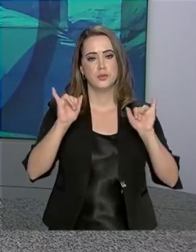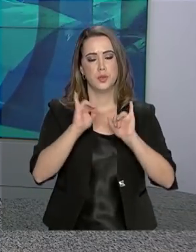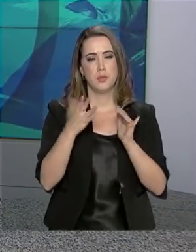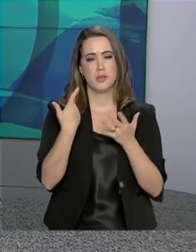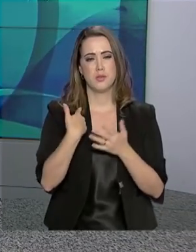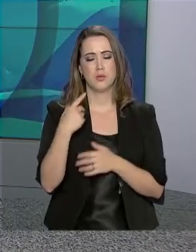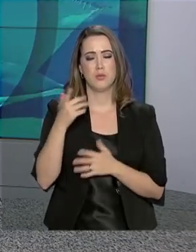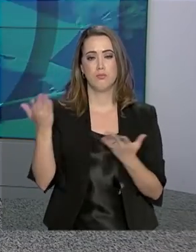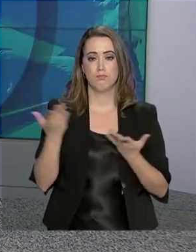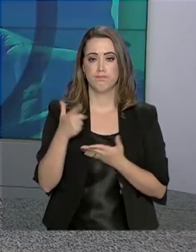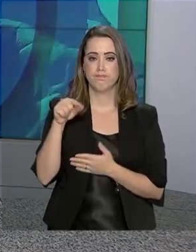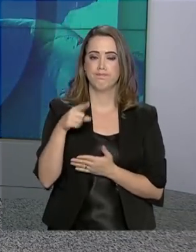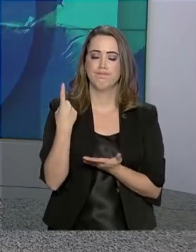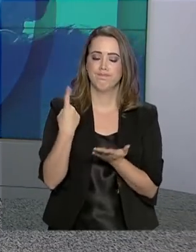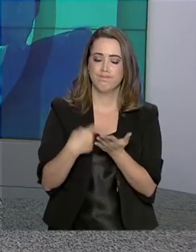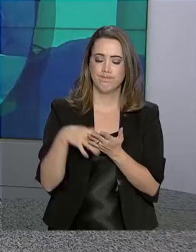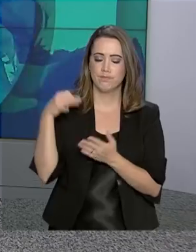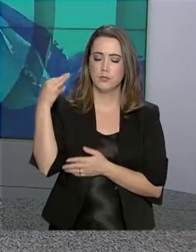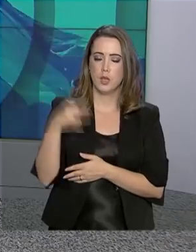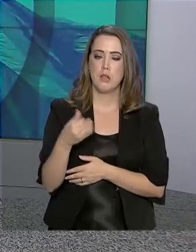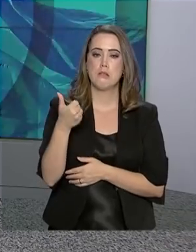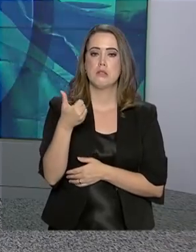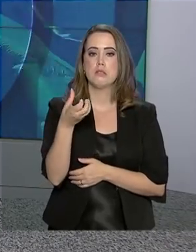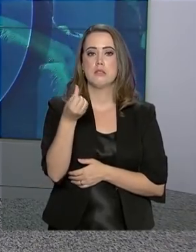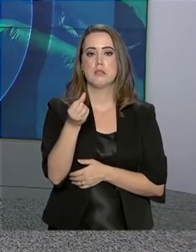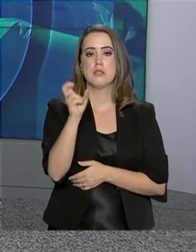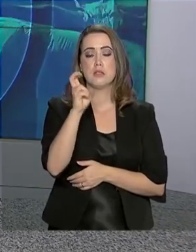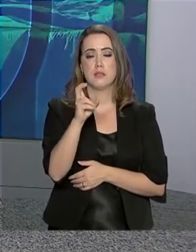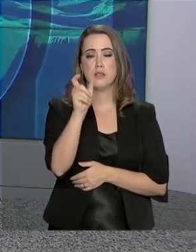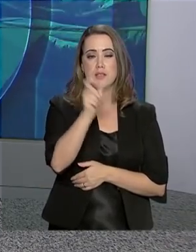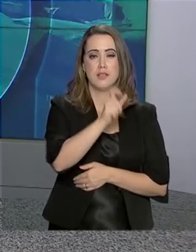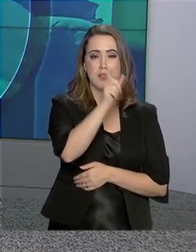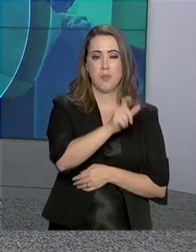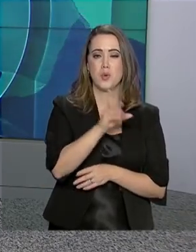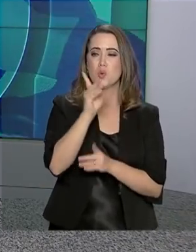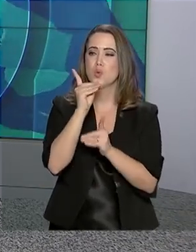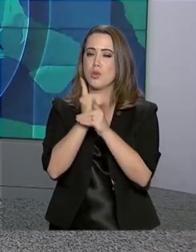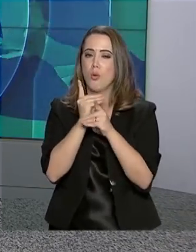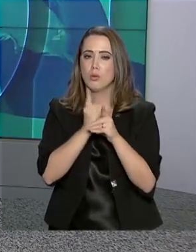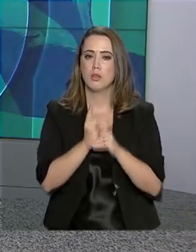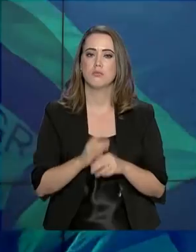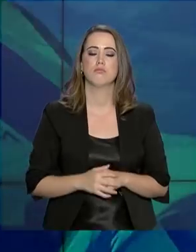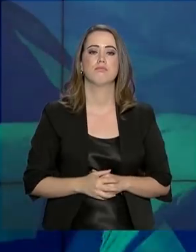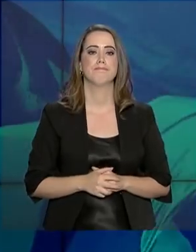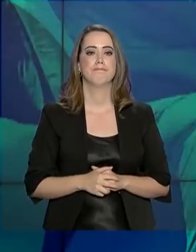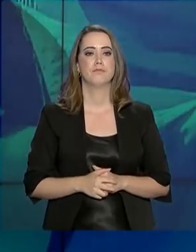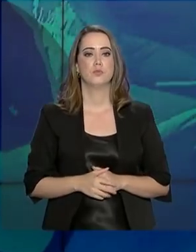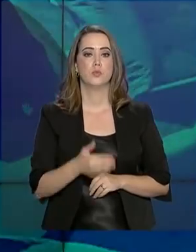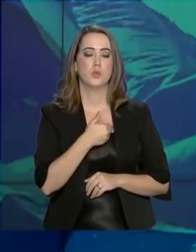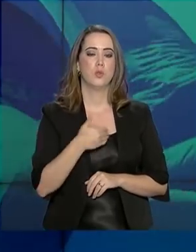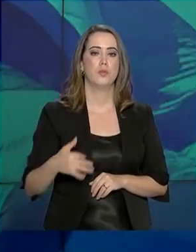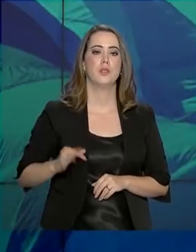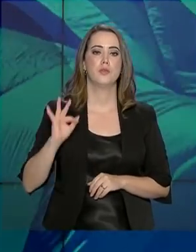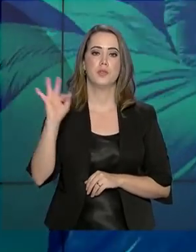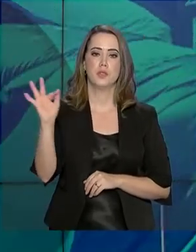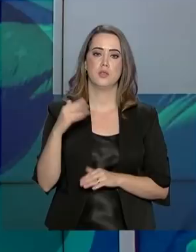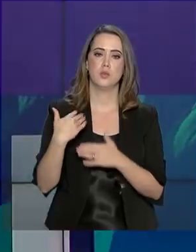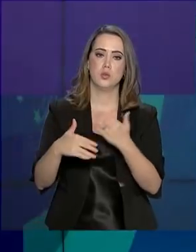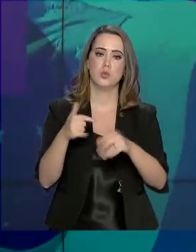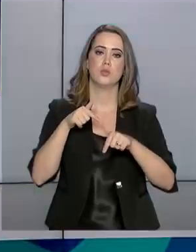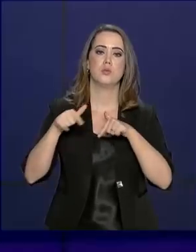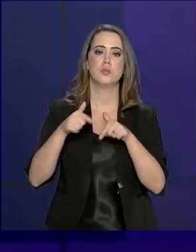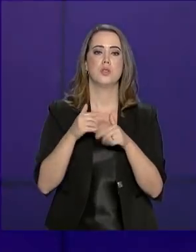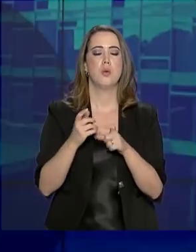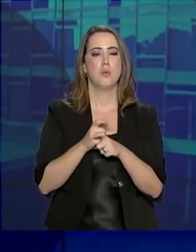das autoridades confirma que 165 corpos foram encontrados e o governo federal segue